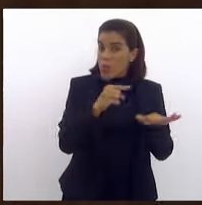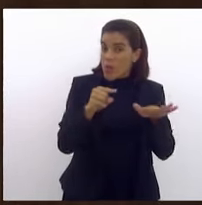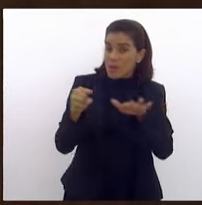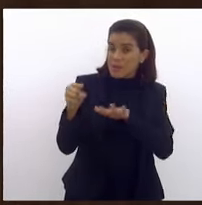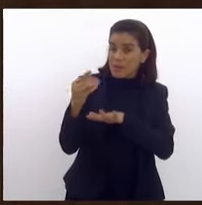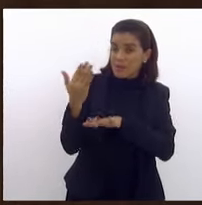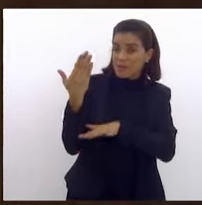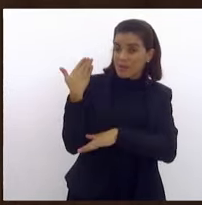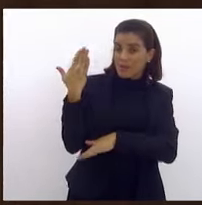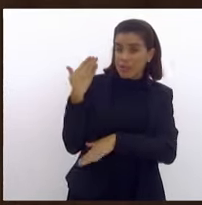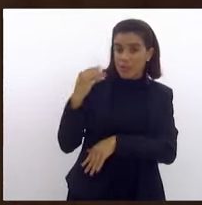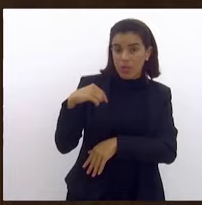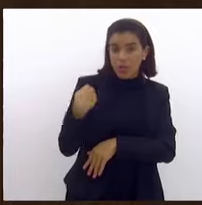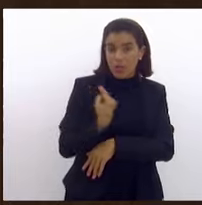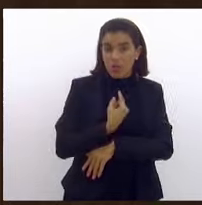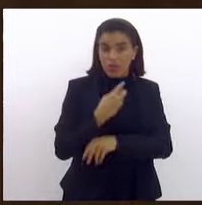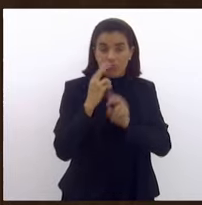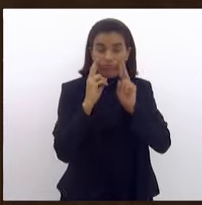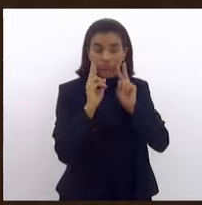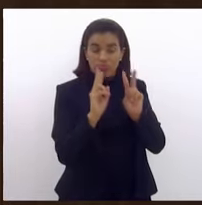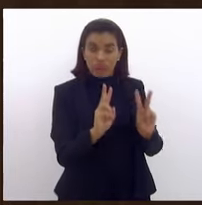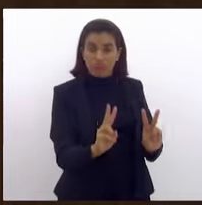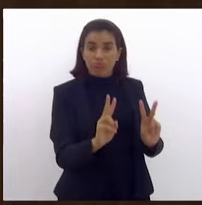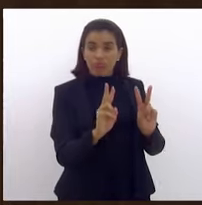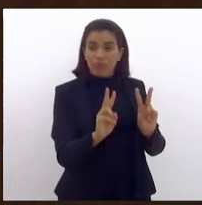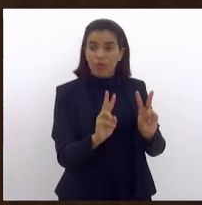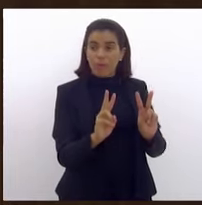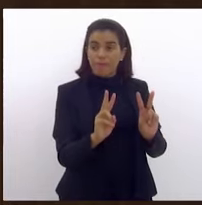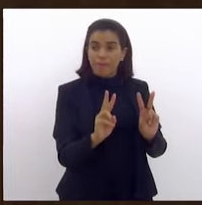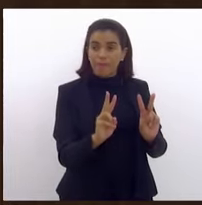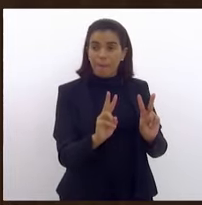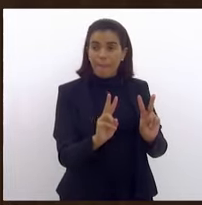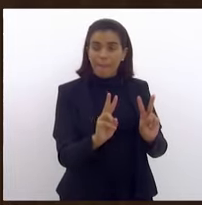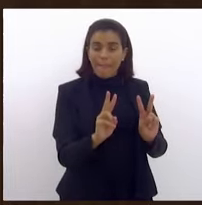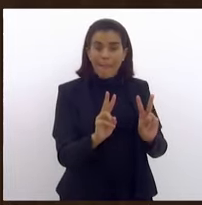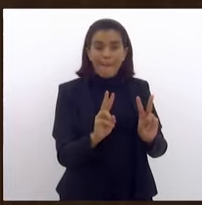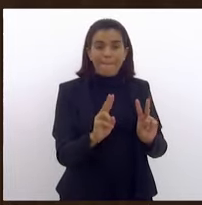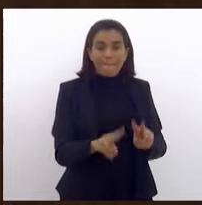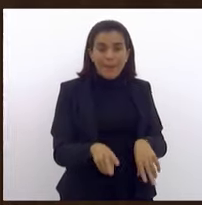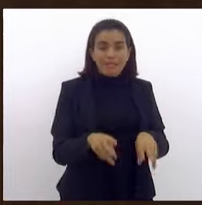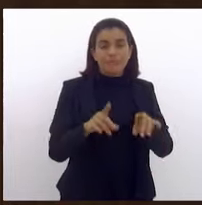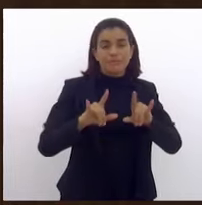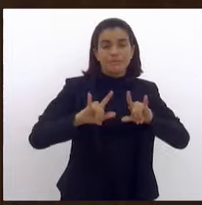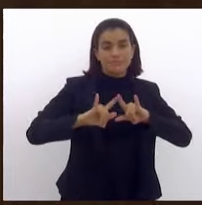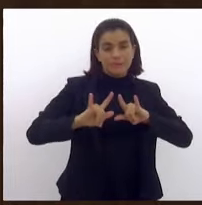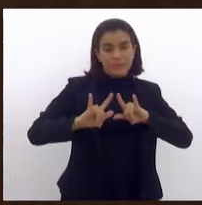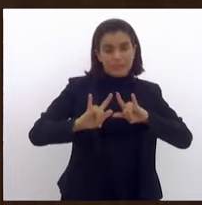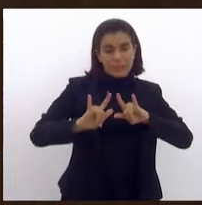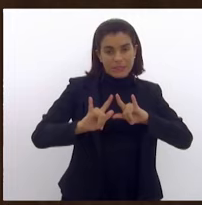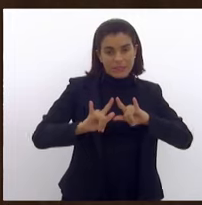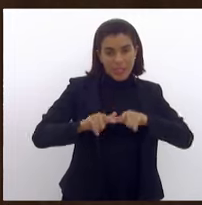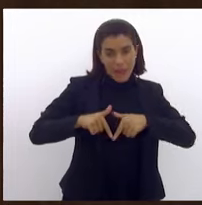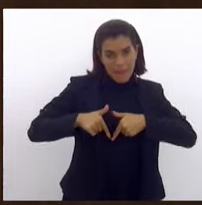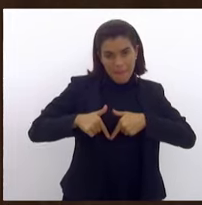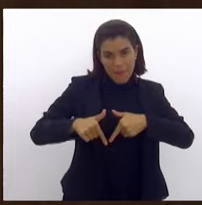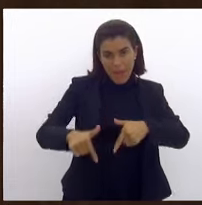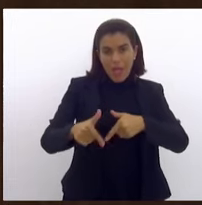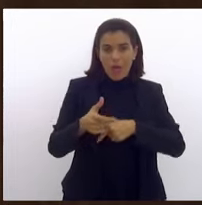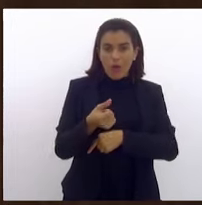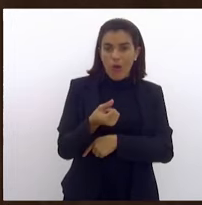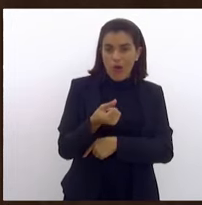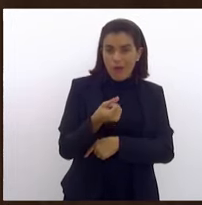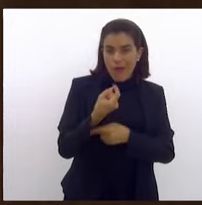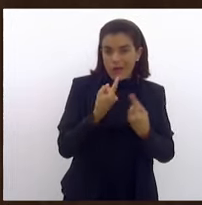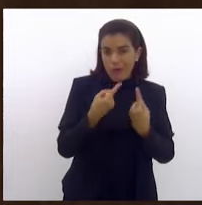semana nós vimos aí aquela mesma milícia dele que atua de maneira covarde contra